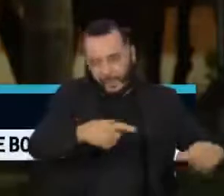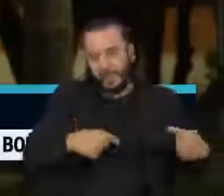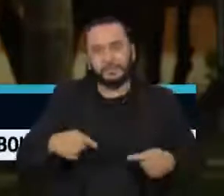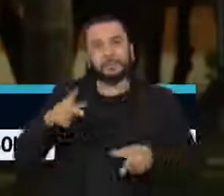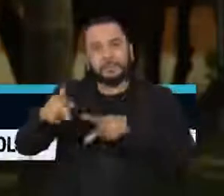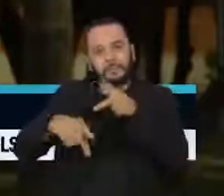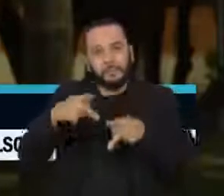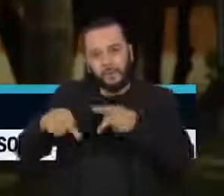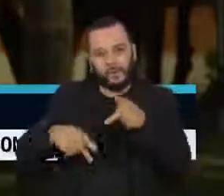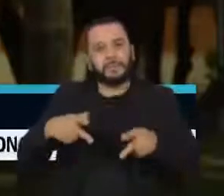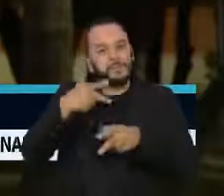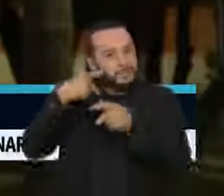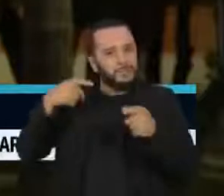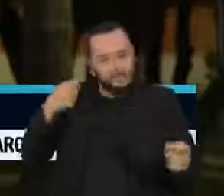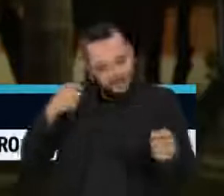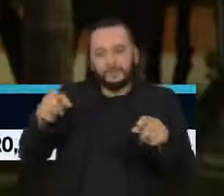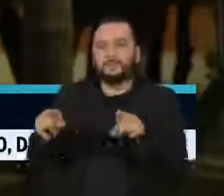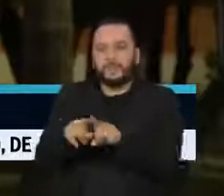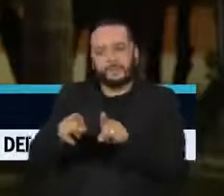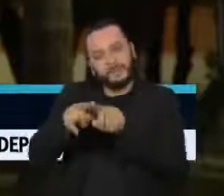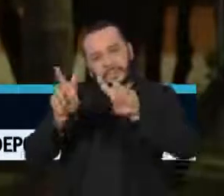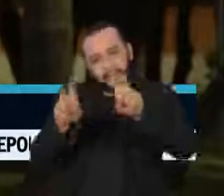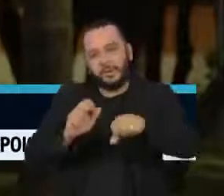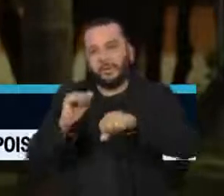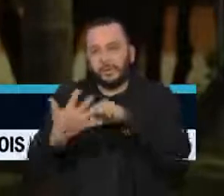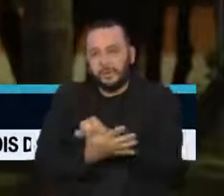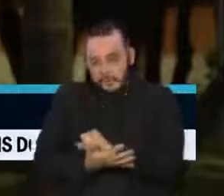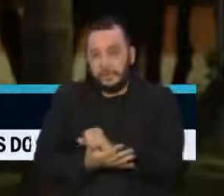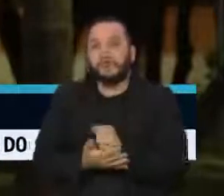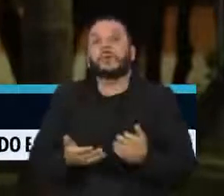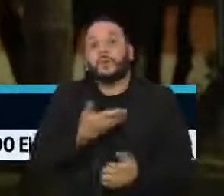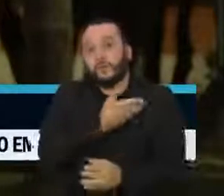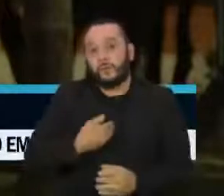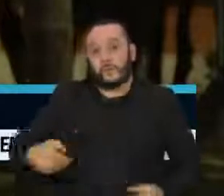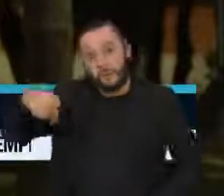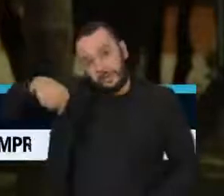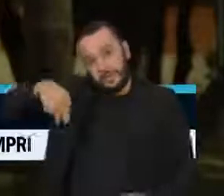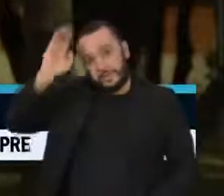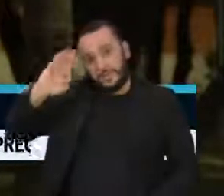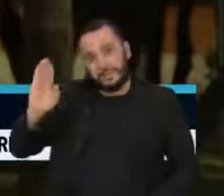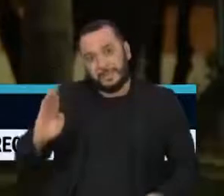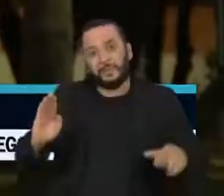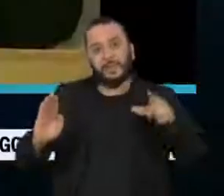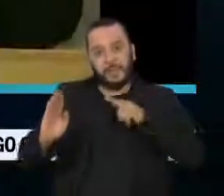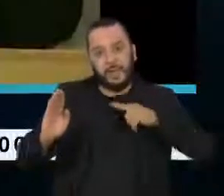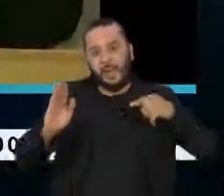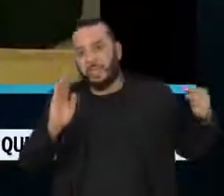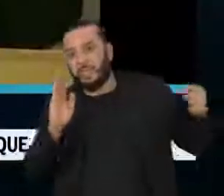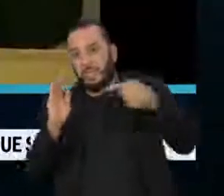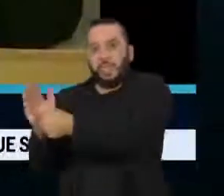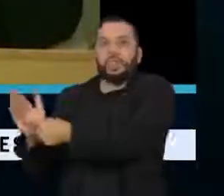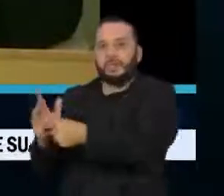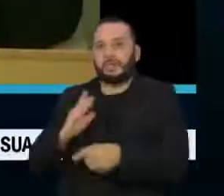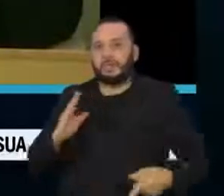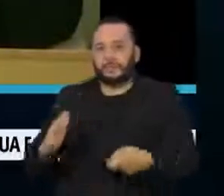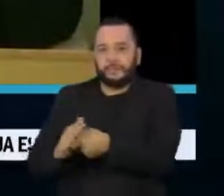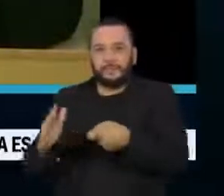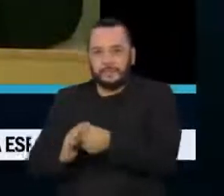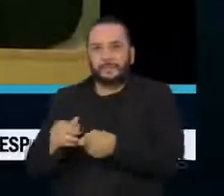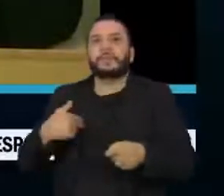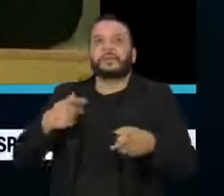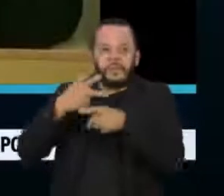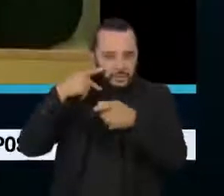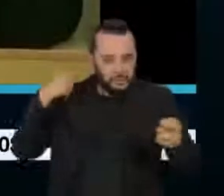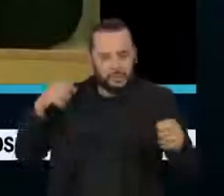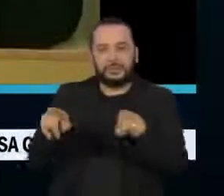e a Covid-19, o governo brasileiro é denunciado e sofre novas pressões. Indígenas e ativistas